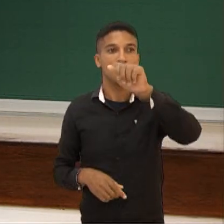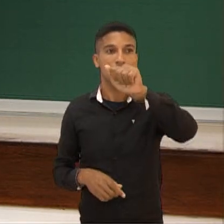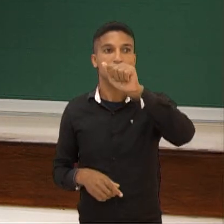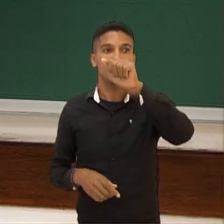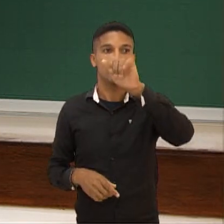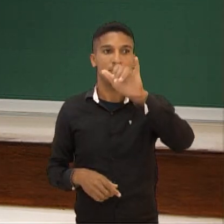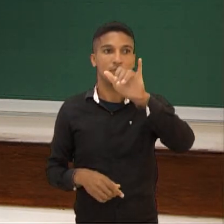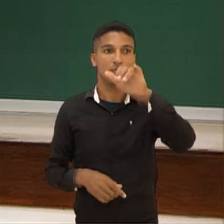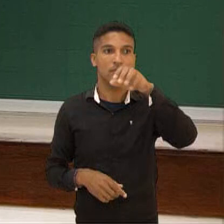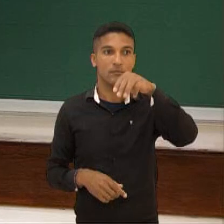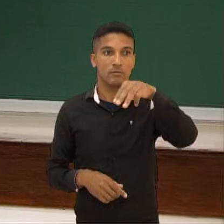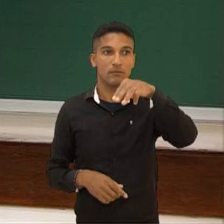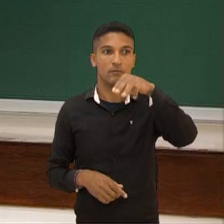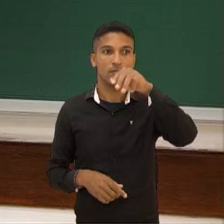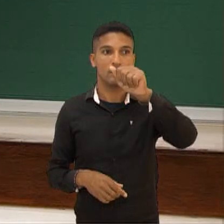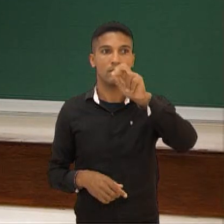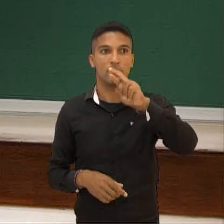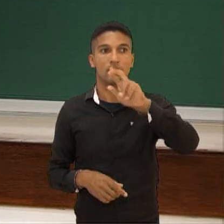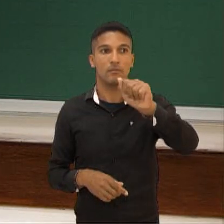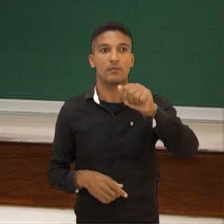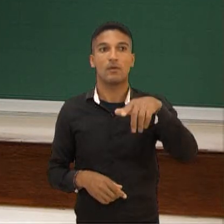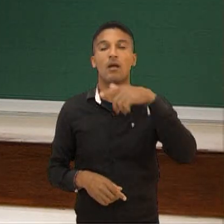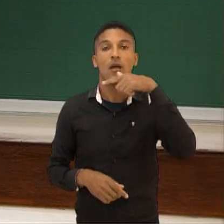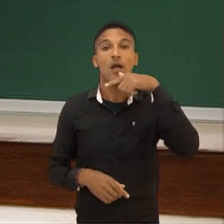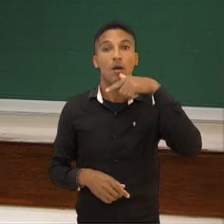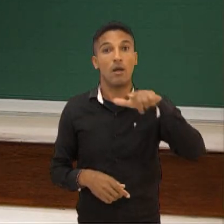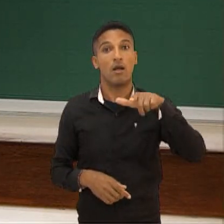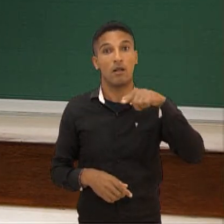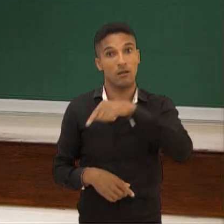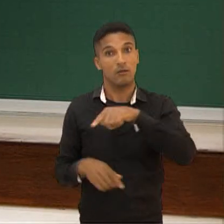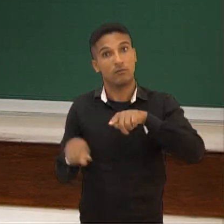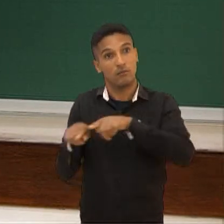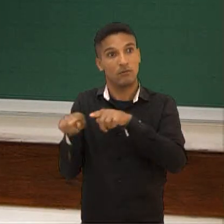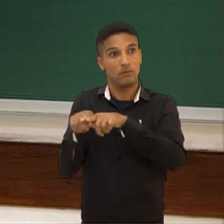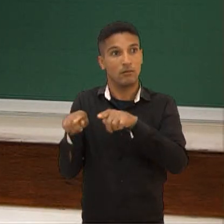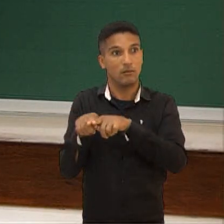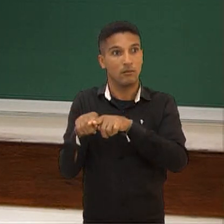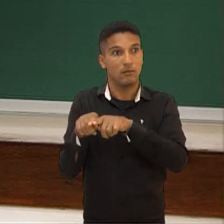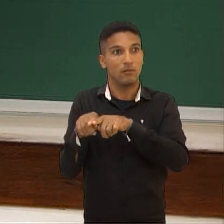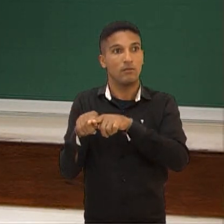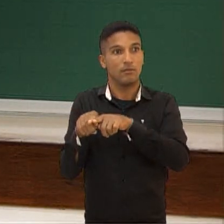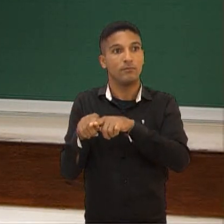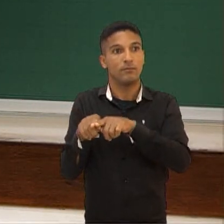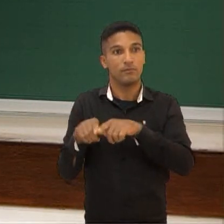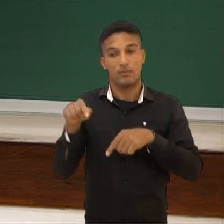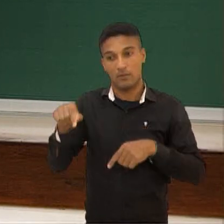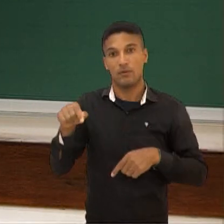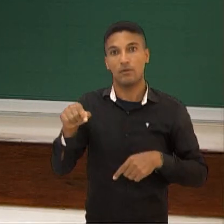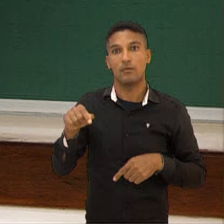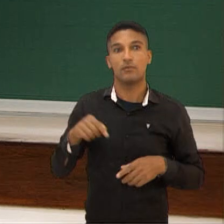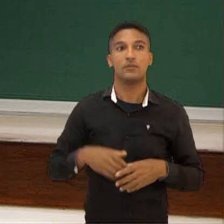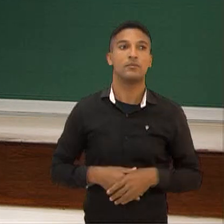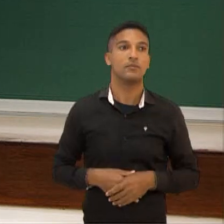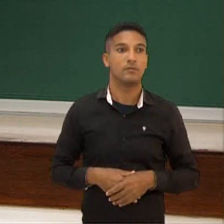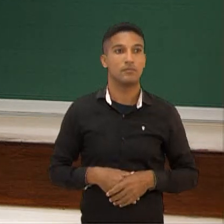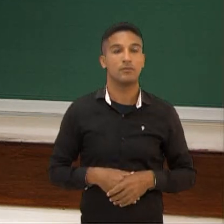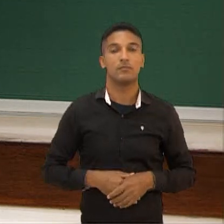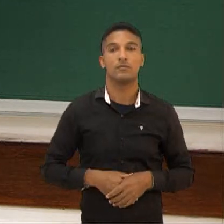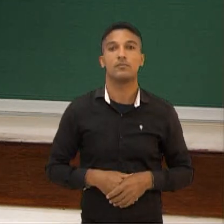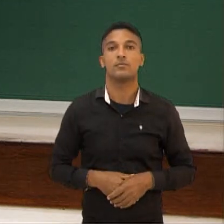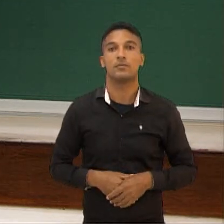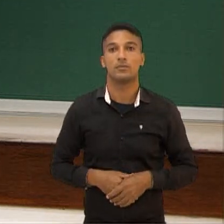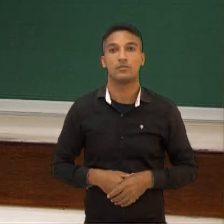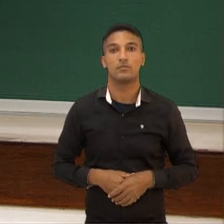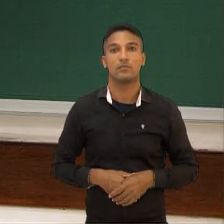também, além do espanhol, que é o idioma predominante. El aymara é falado também em Puno, assim como